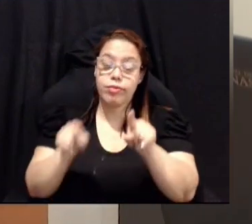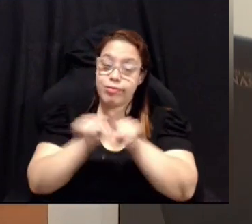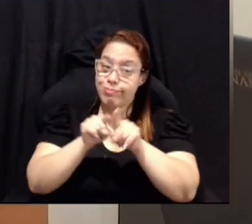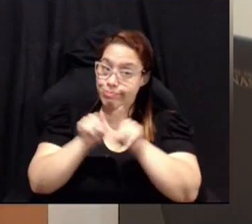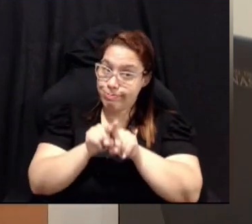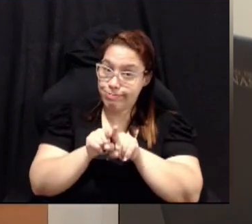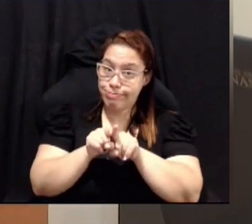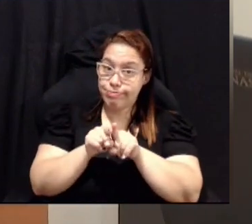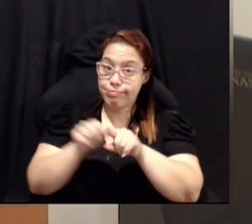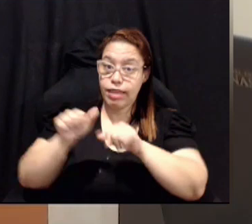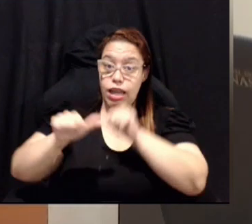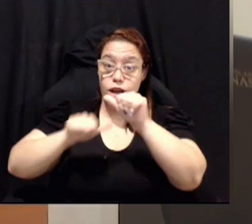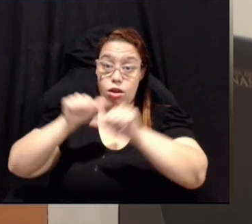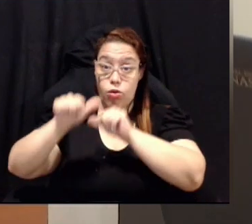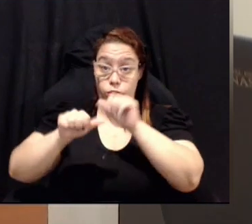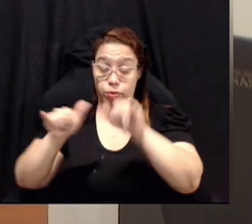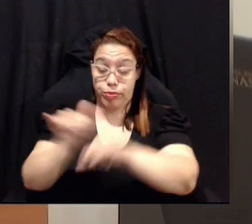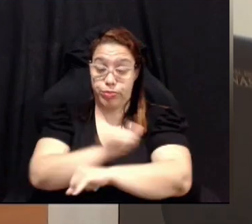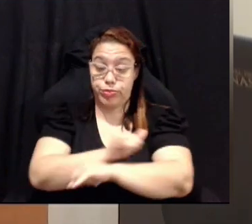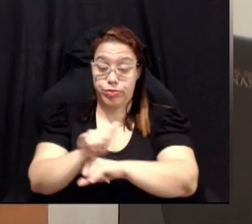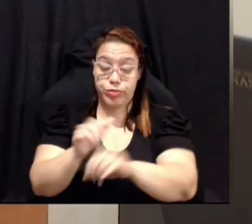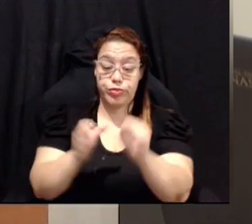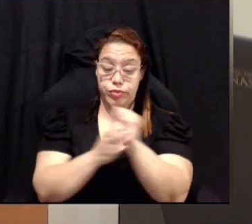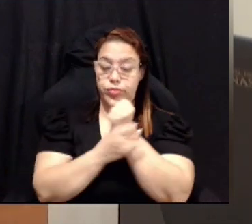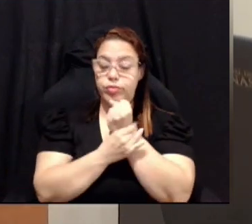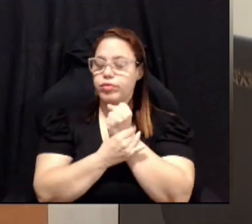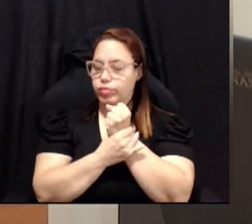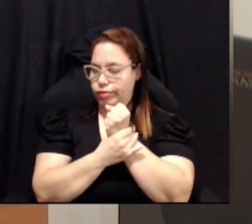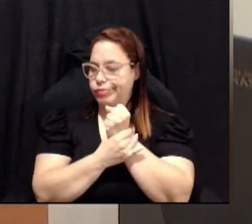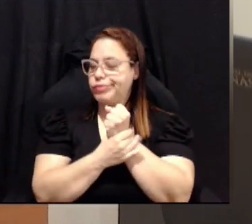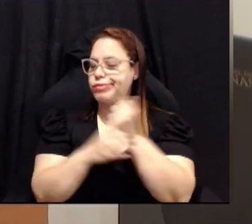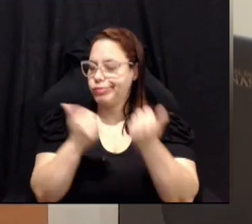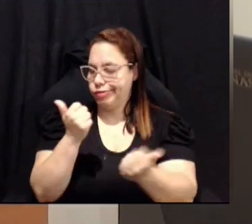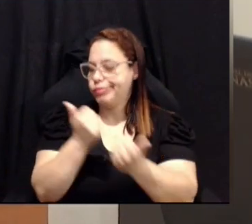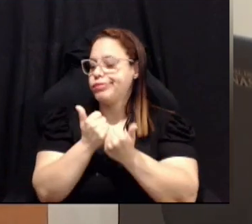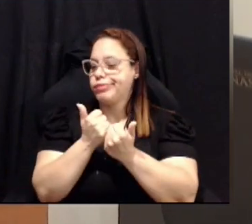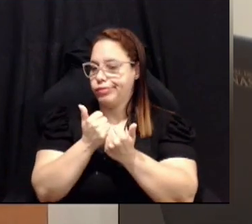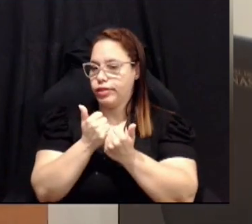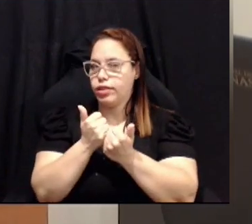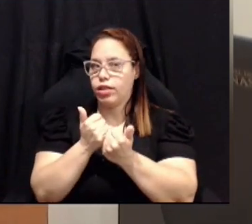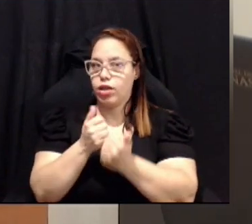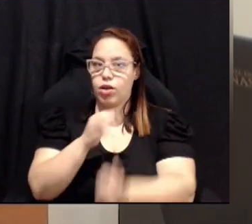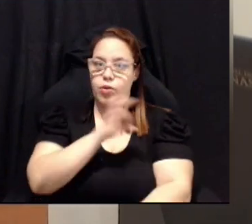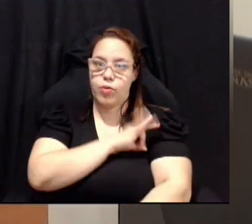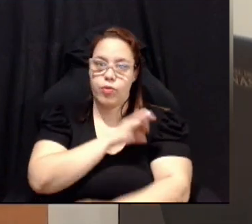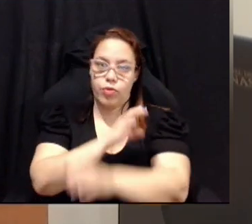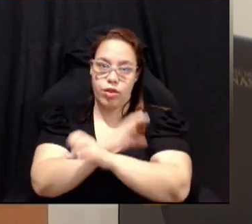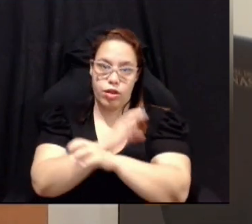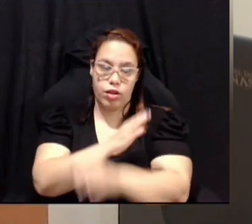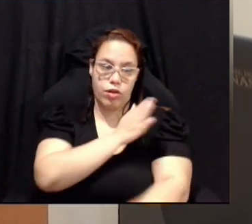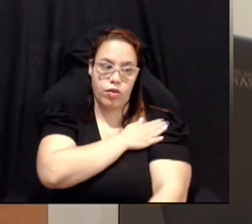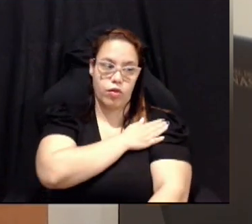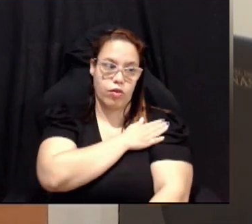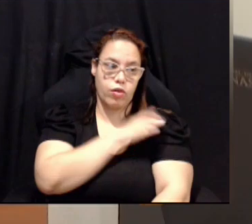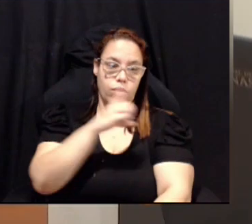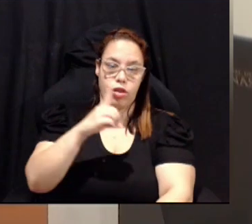mudança na nossa estratégia de segurança, o apoio da Polícia Civil, das DDMs, isso também contribui